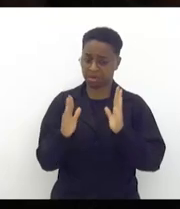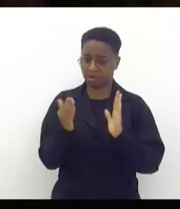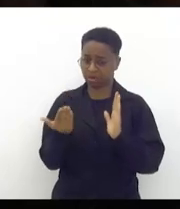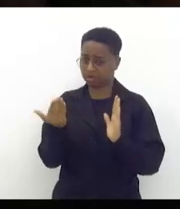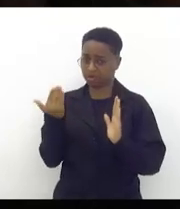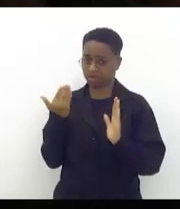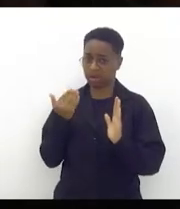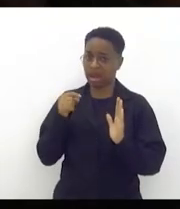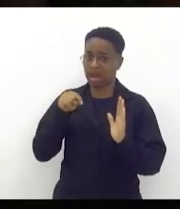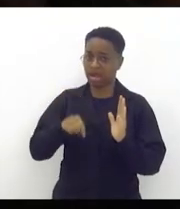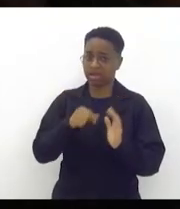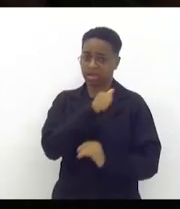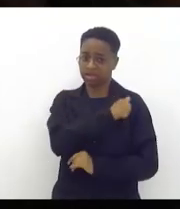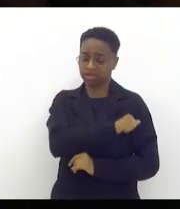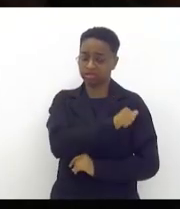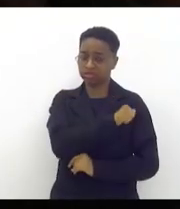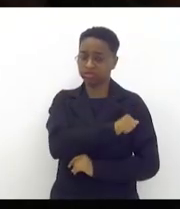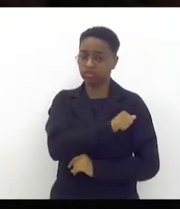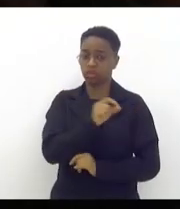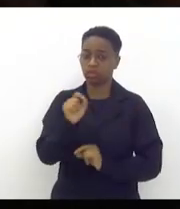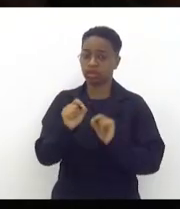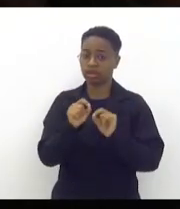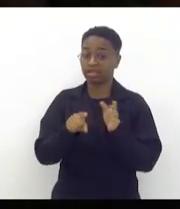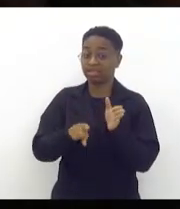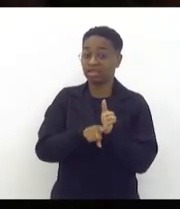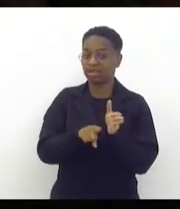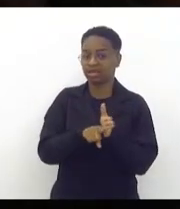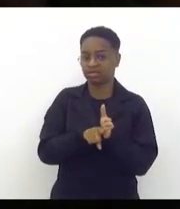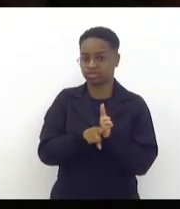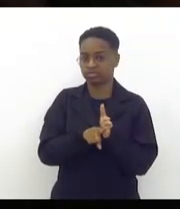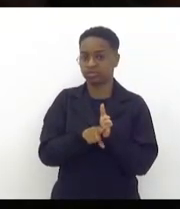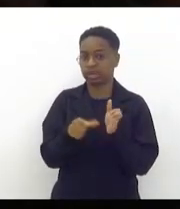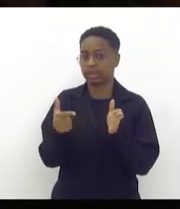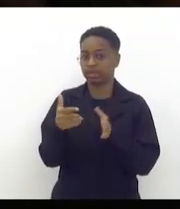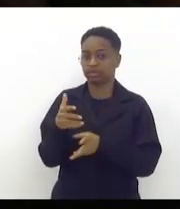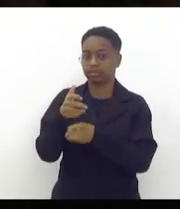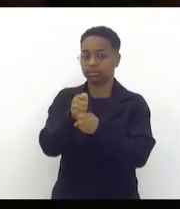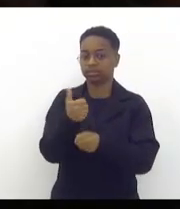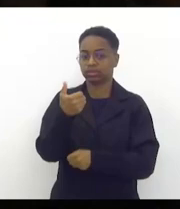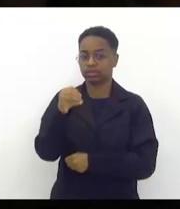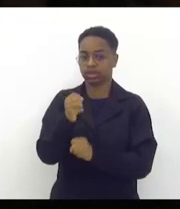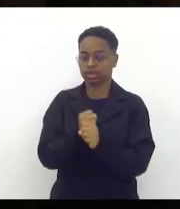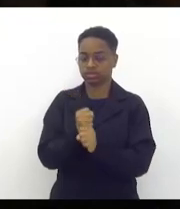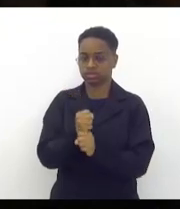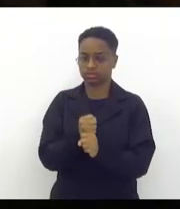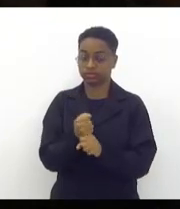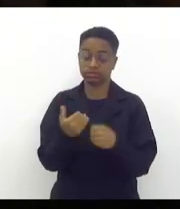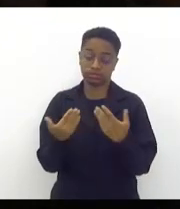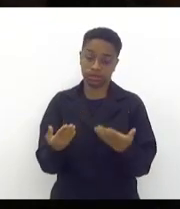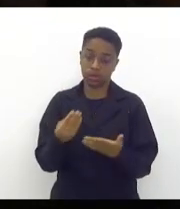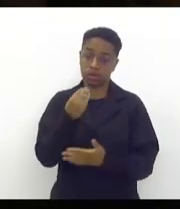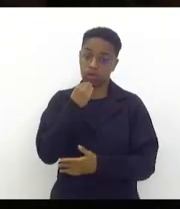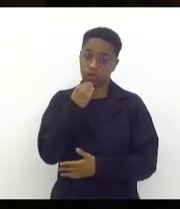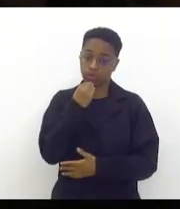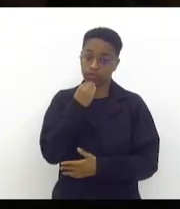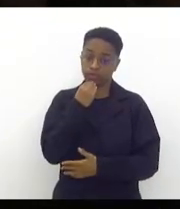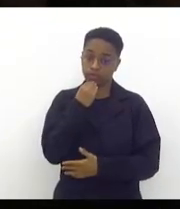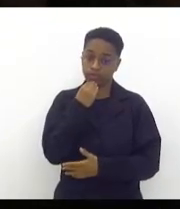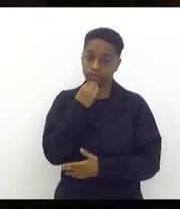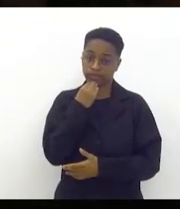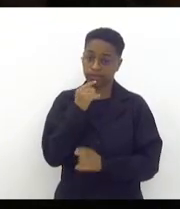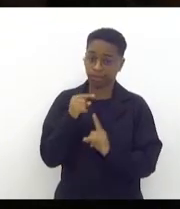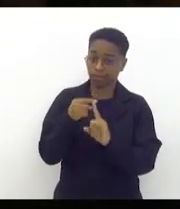PIB do estado do Rio de Janeiro foi negativo. Então, claro que isso é uma